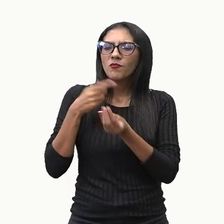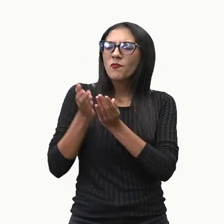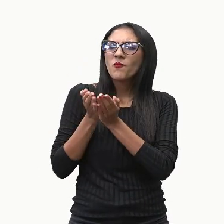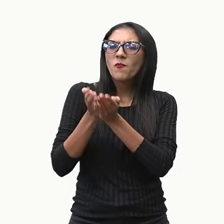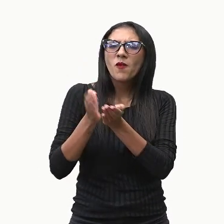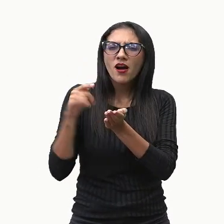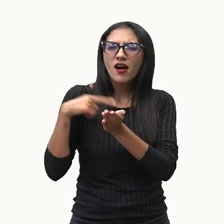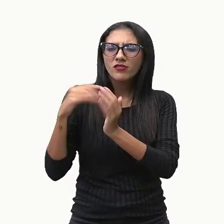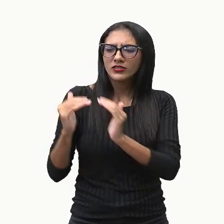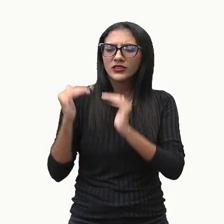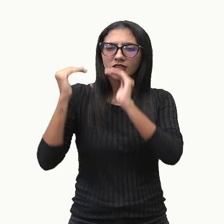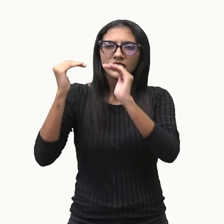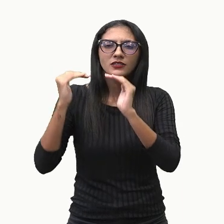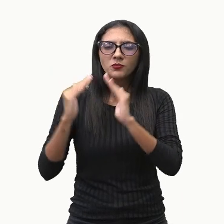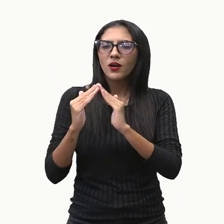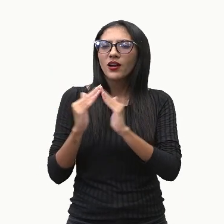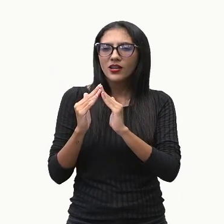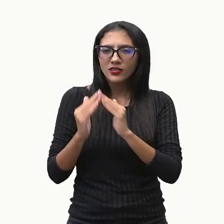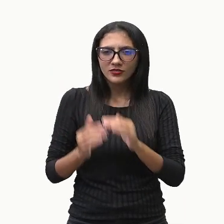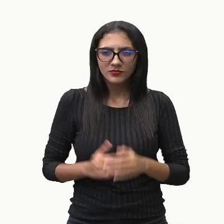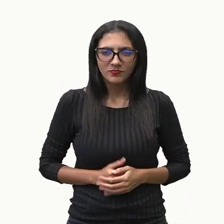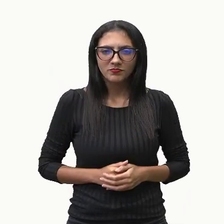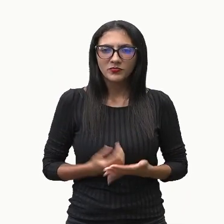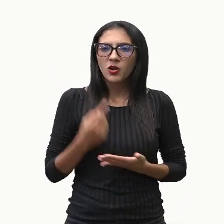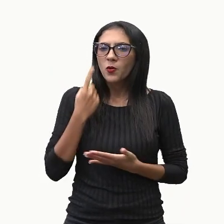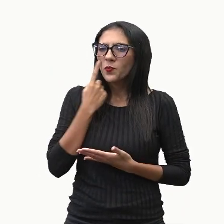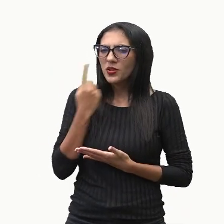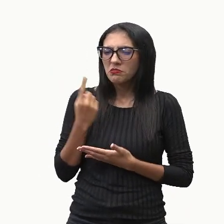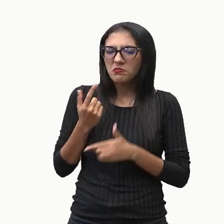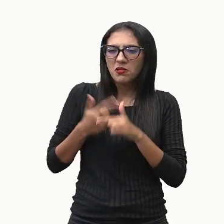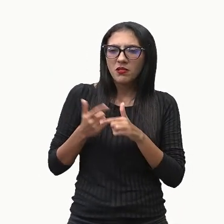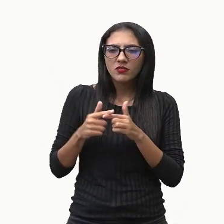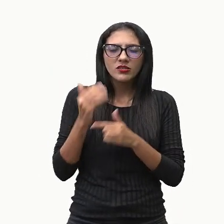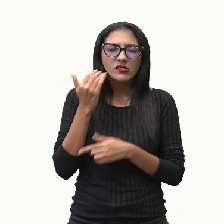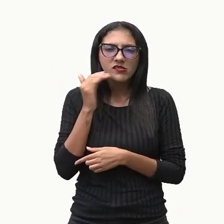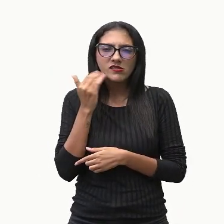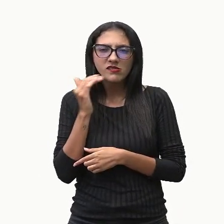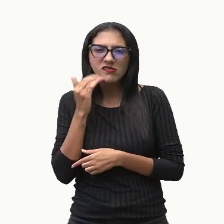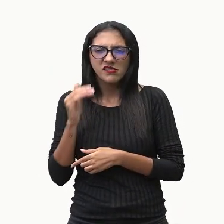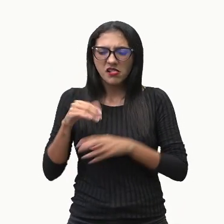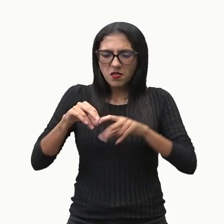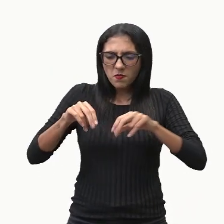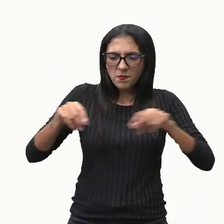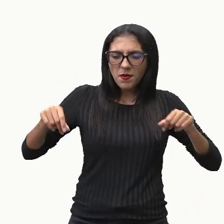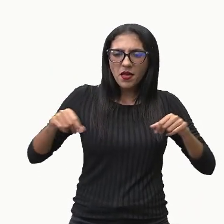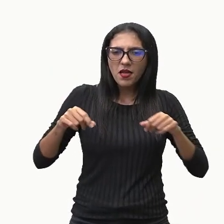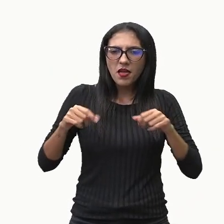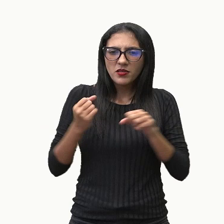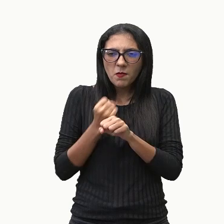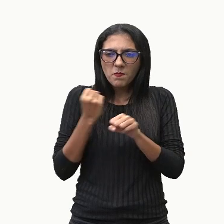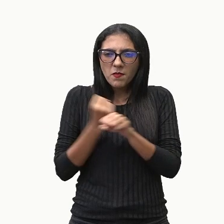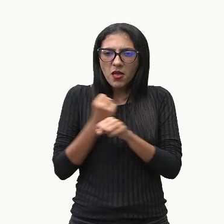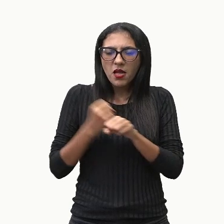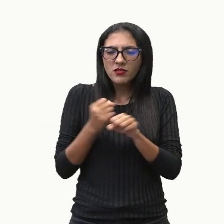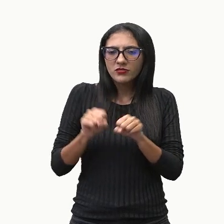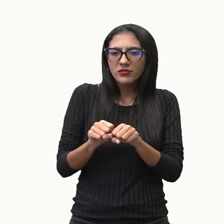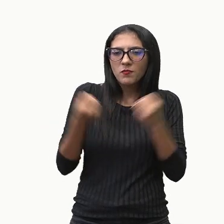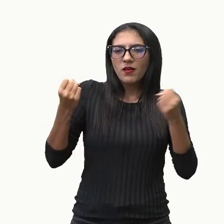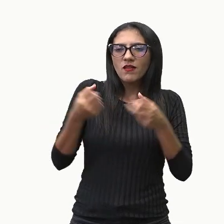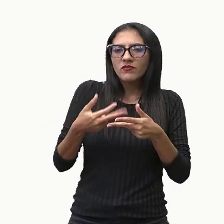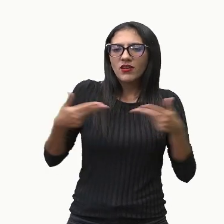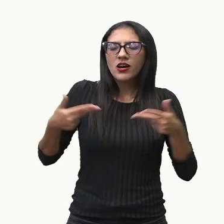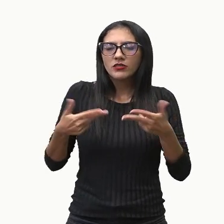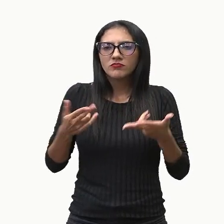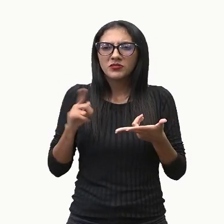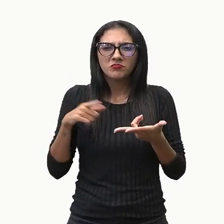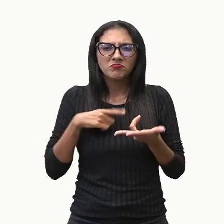uma casa. E observa que pelos dejetos aqui, pela destruição, ele não foi parar lá por um motivo